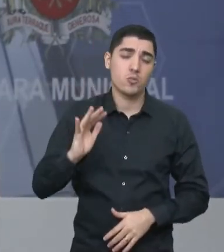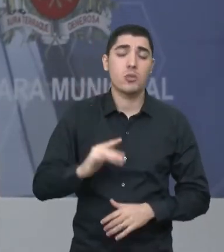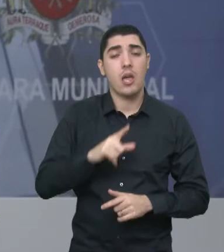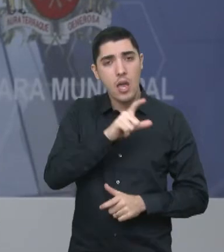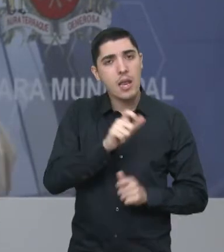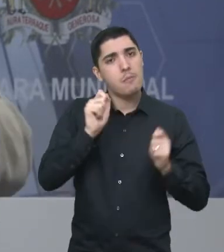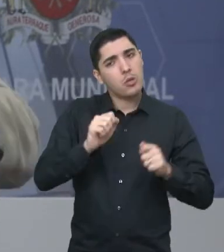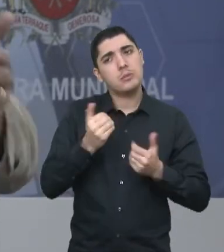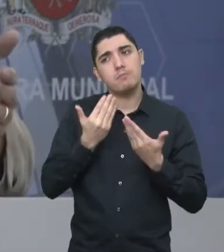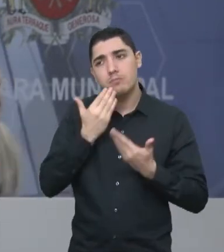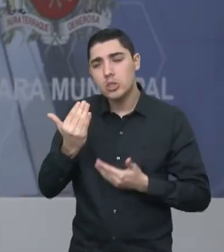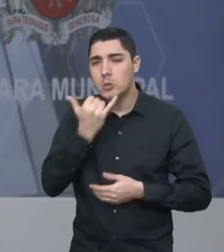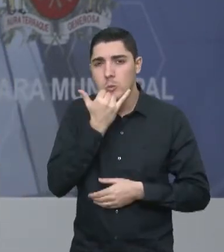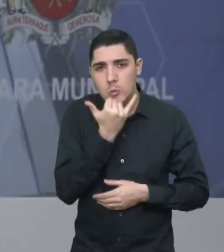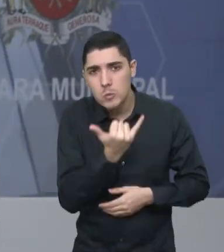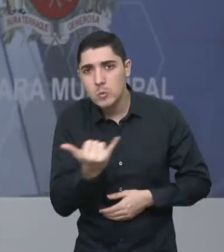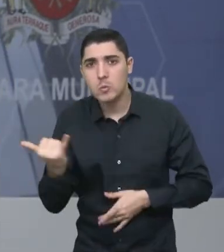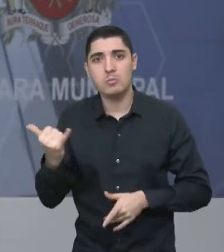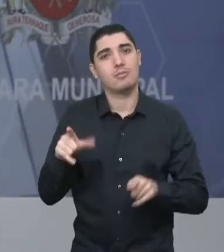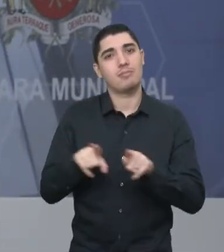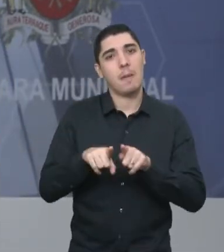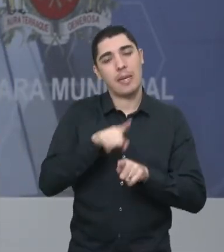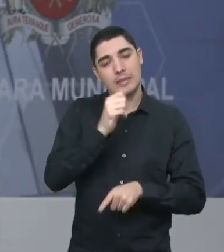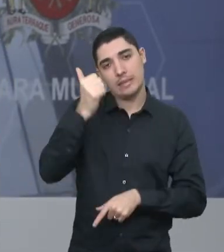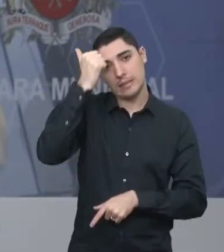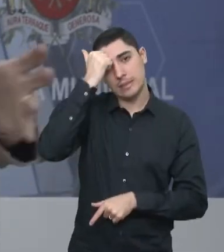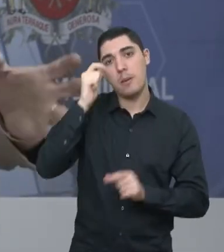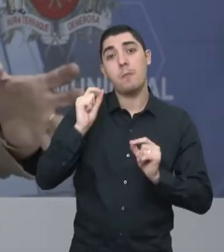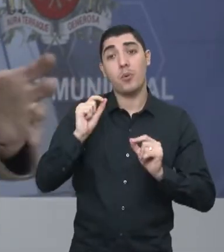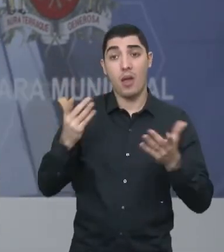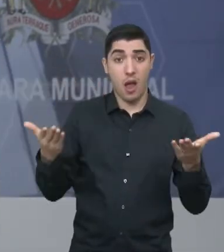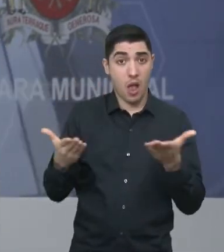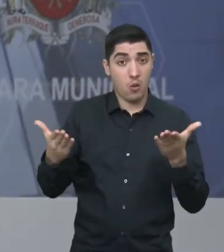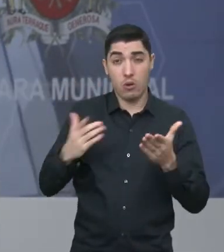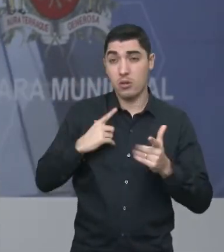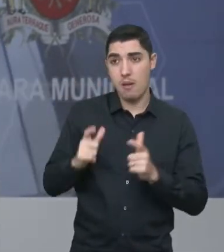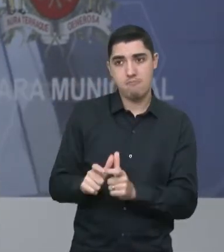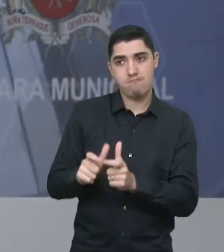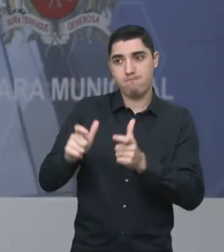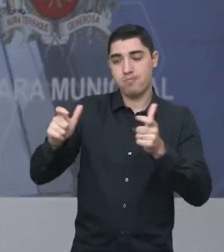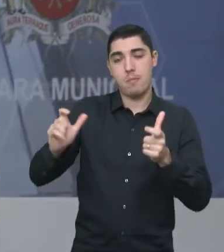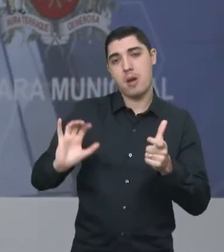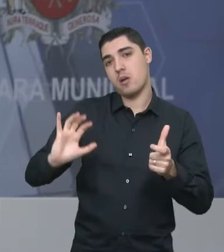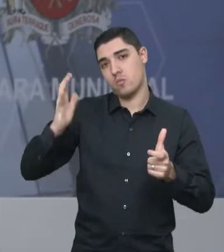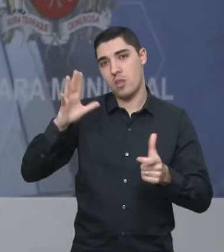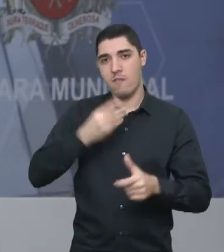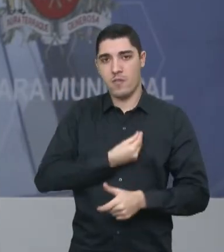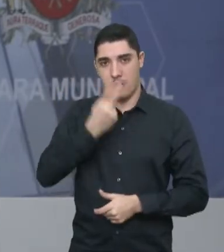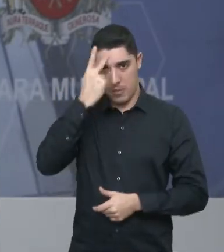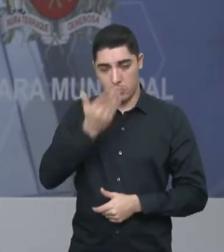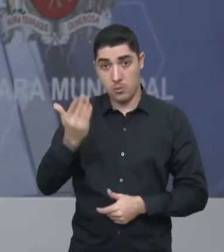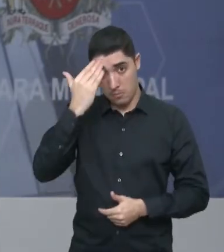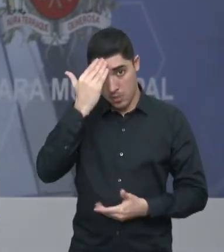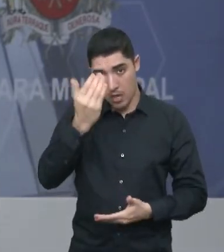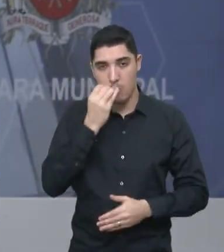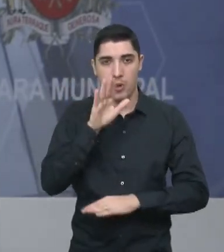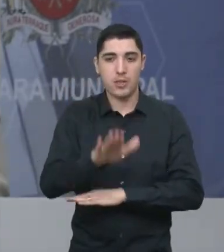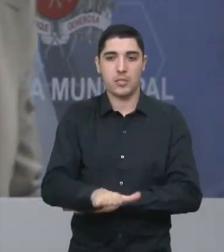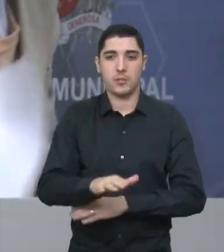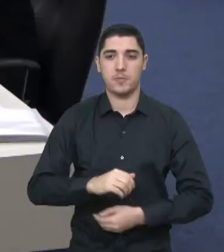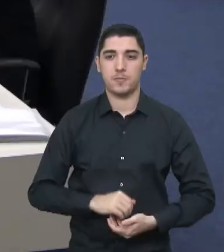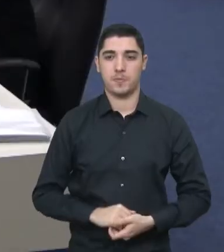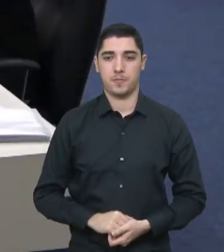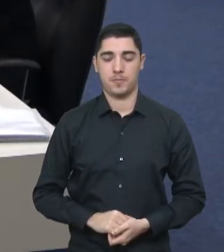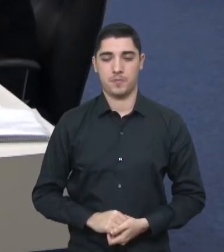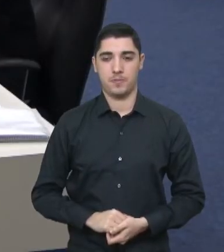redimir e também ficar mais atento a essa realidade que cada vez mais surge na vida das pessoas. Obrigado e boa tarde.